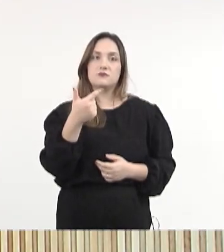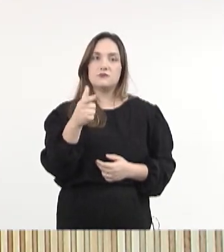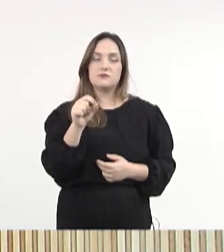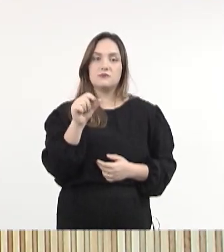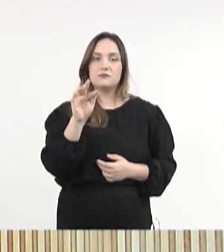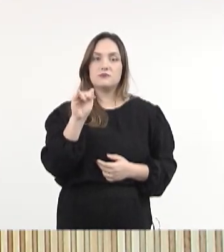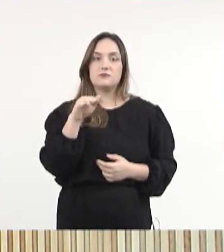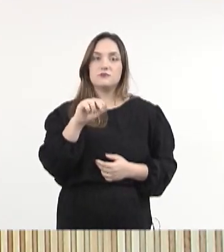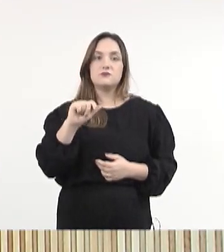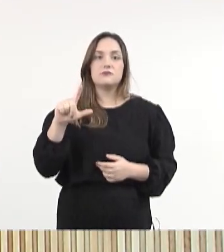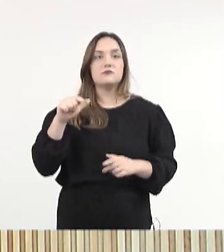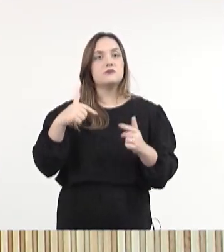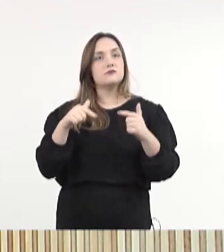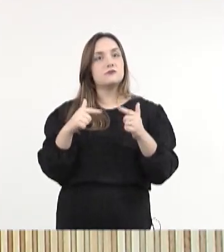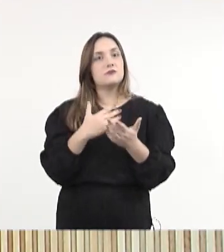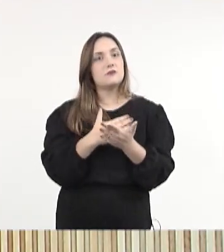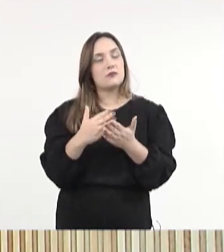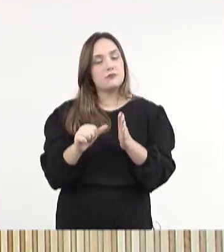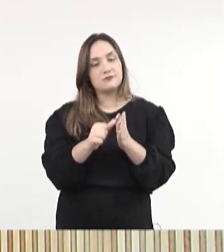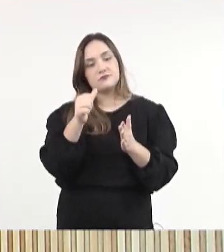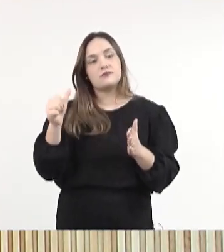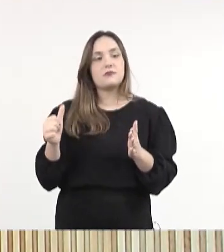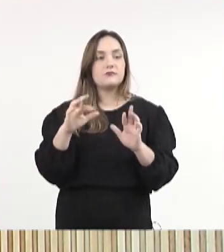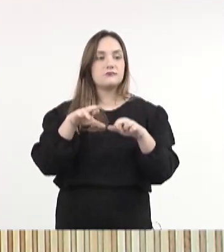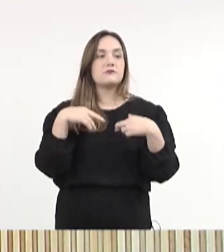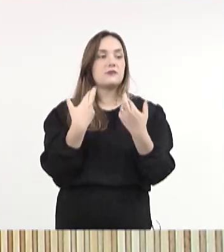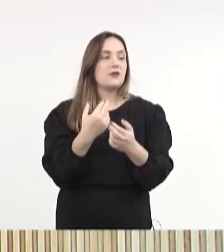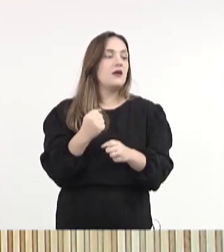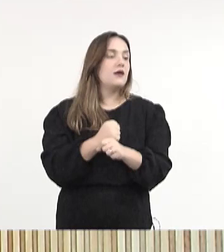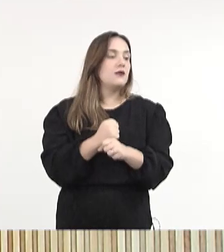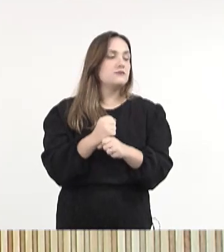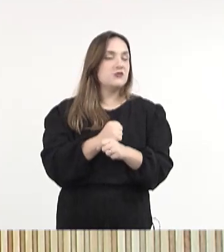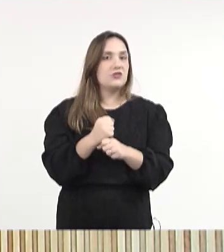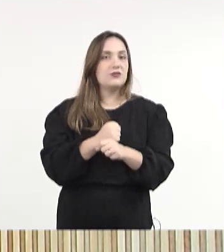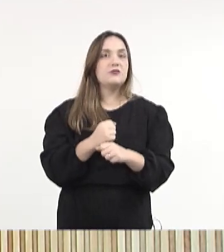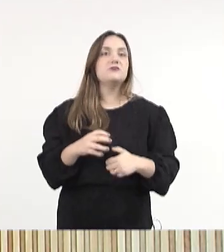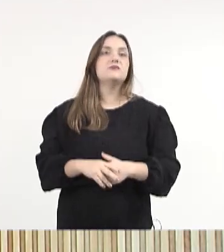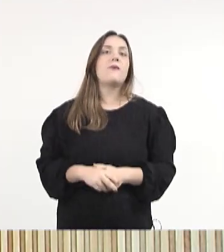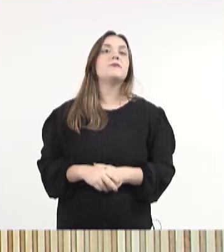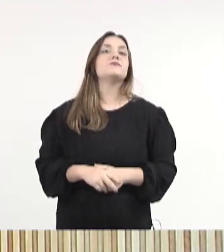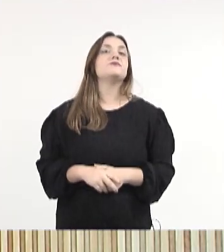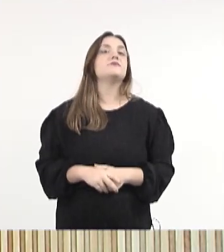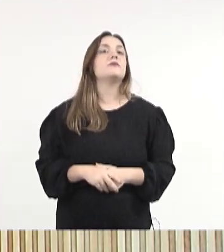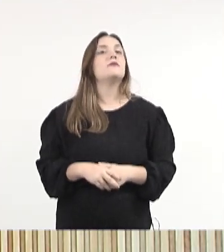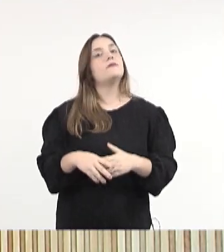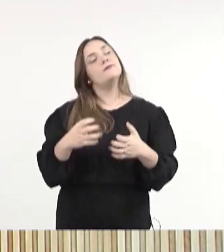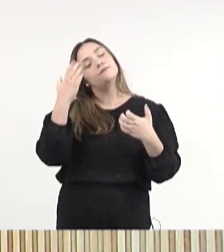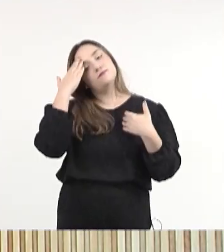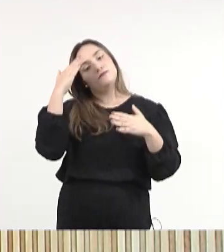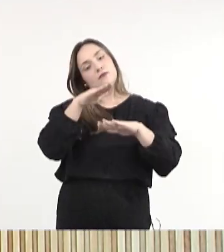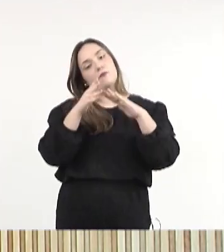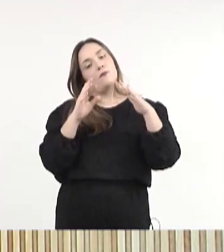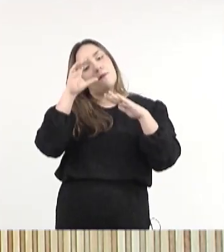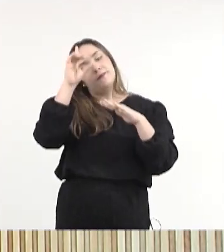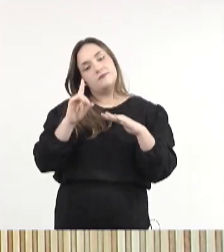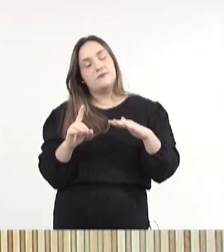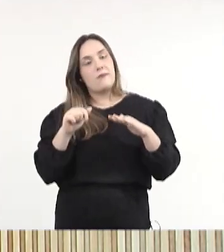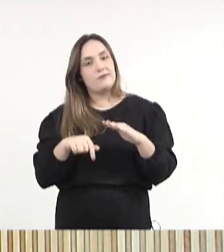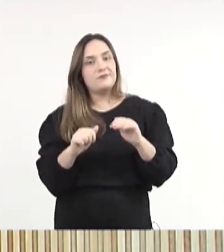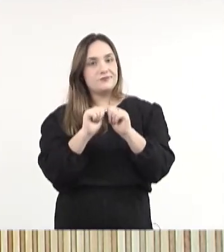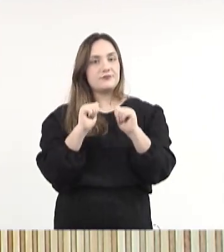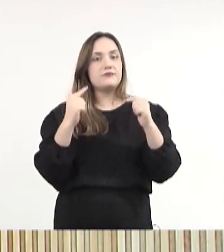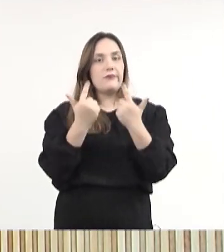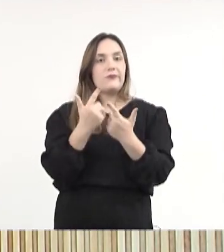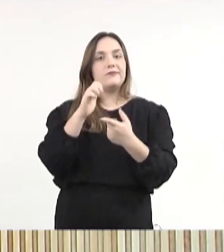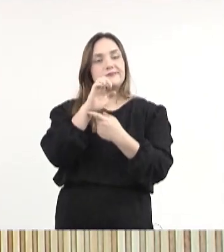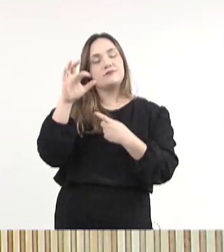em 2024, desde a primeira sessão do ano. Ficam os nossos agradecimentos a toda a mesa diretora da Assembleia Legislativa de